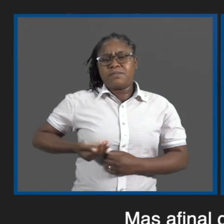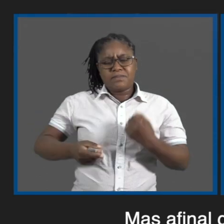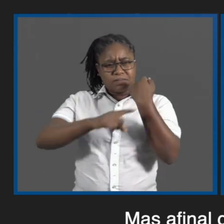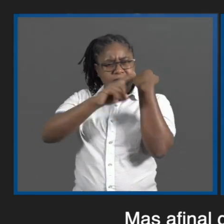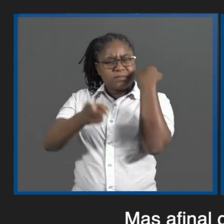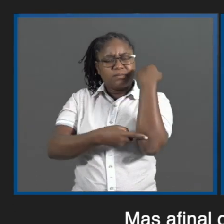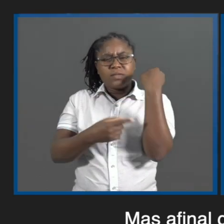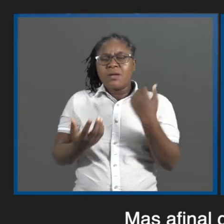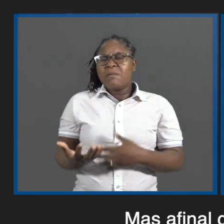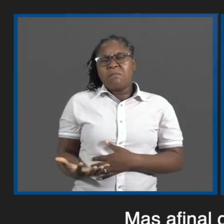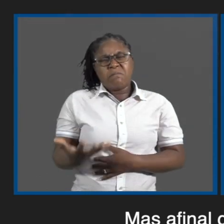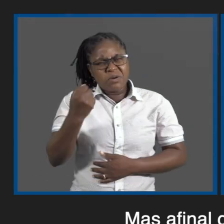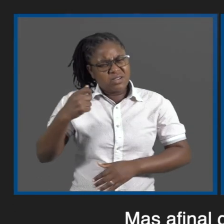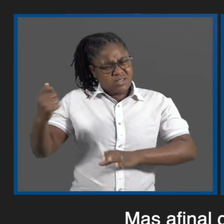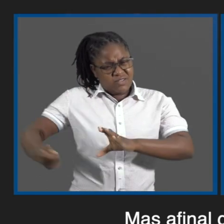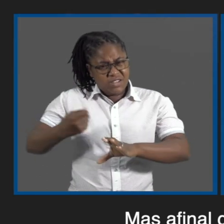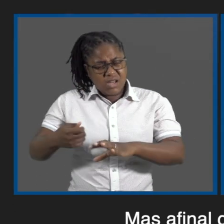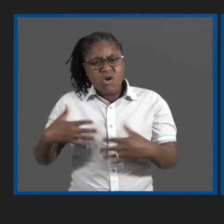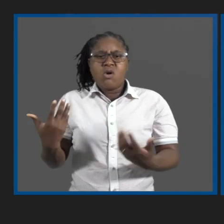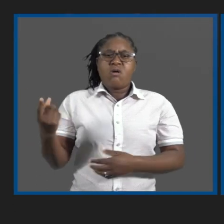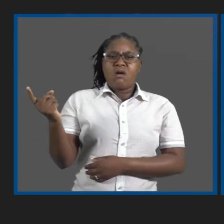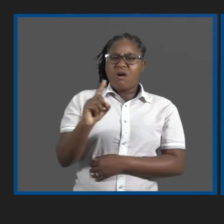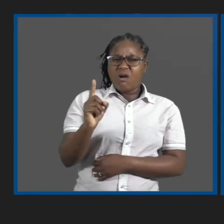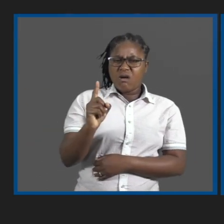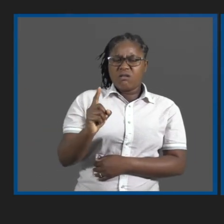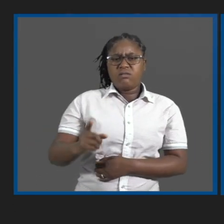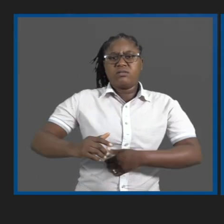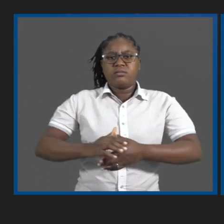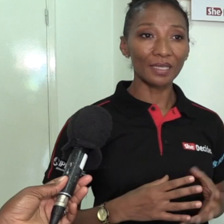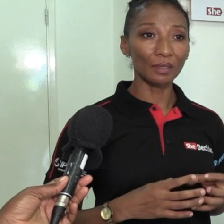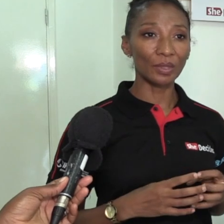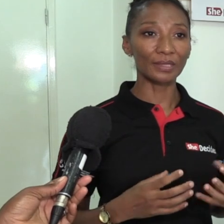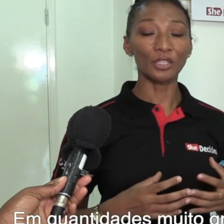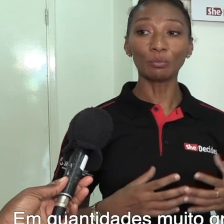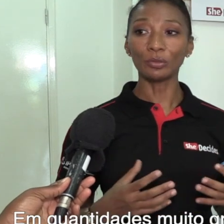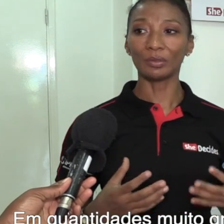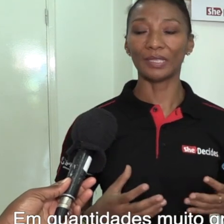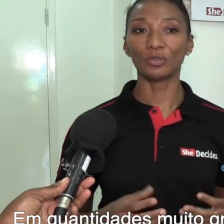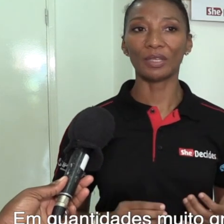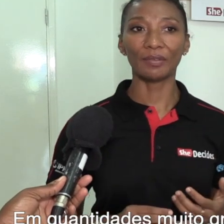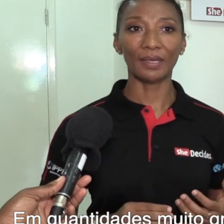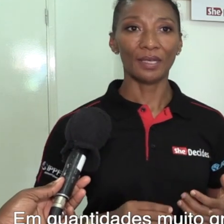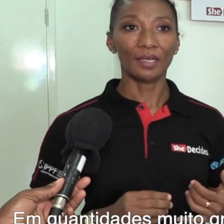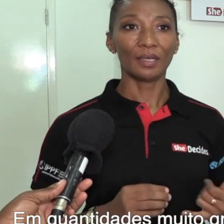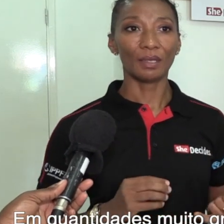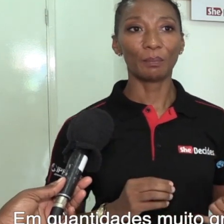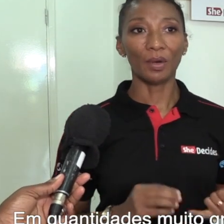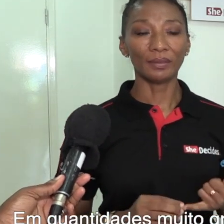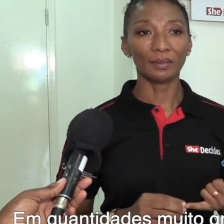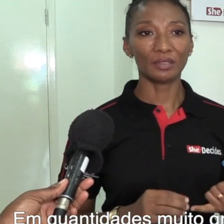afinal, qual é a verdade sobre o consumo do café durante a gravidez? Em quantidade muito grande, café